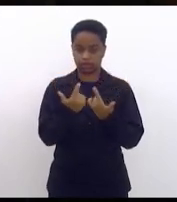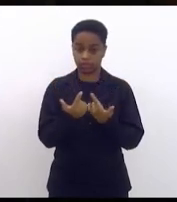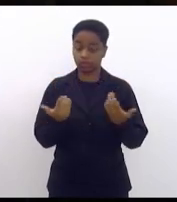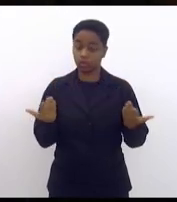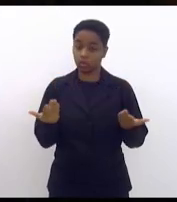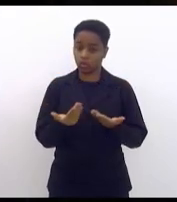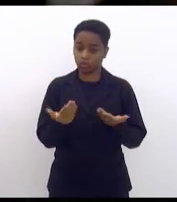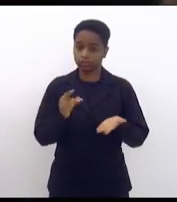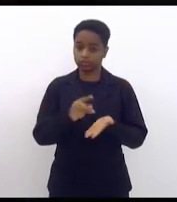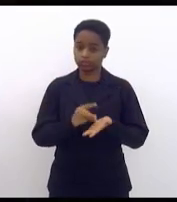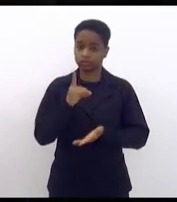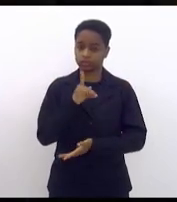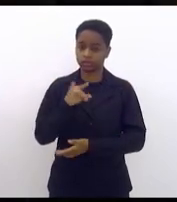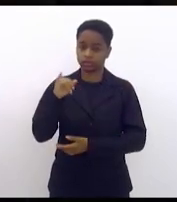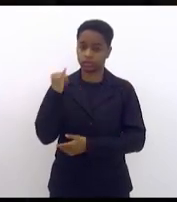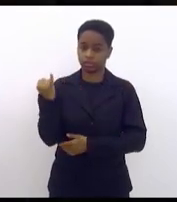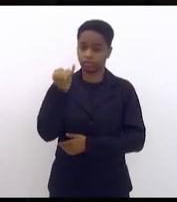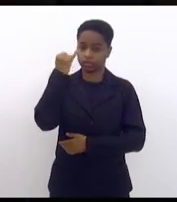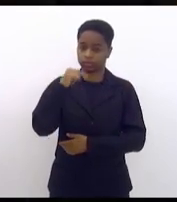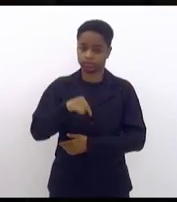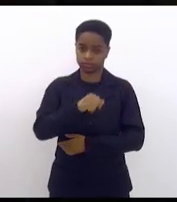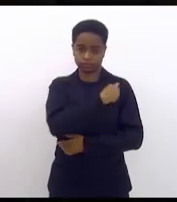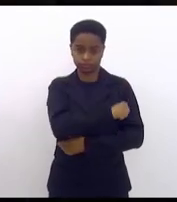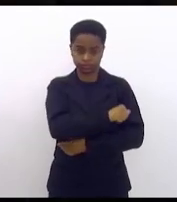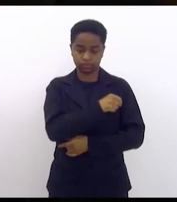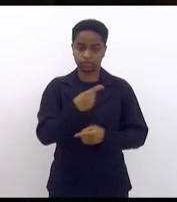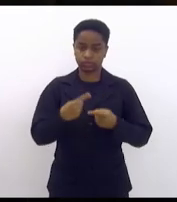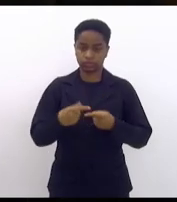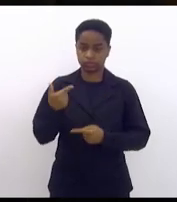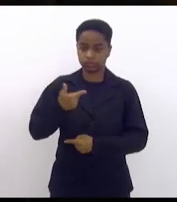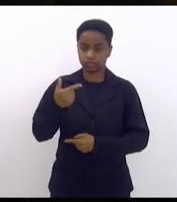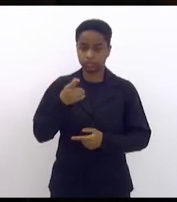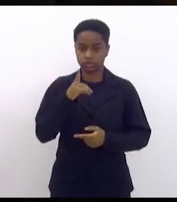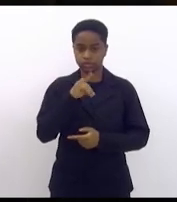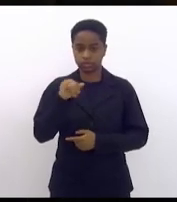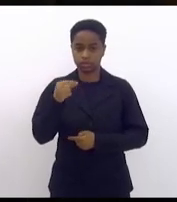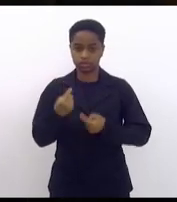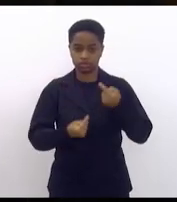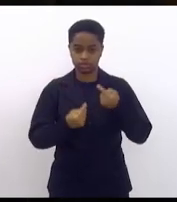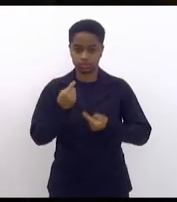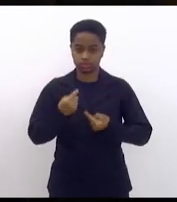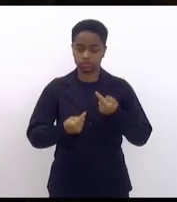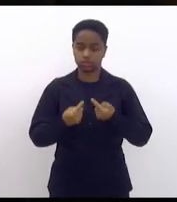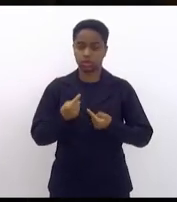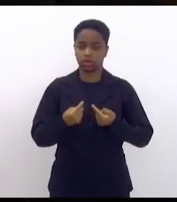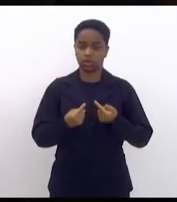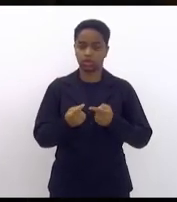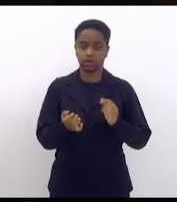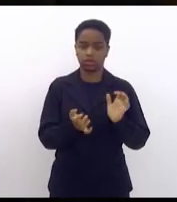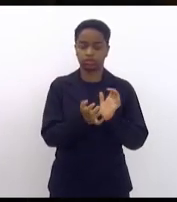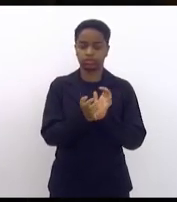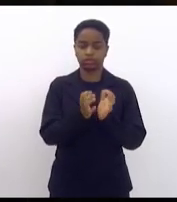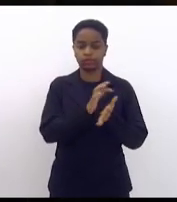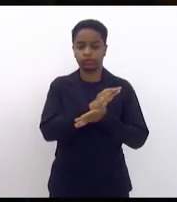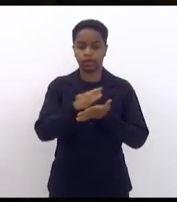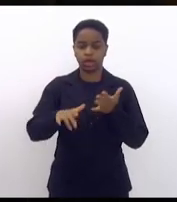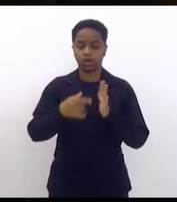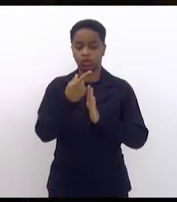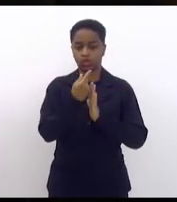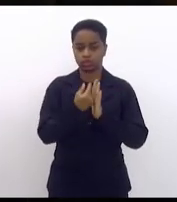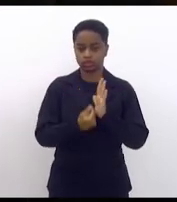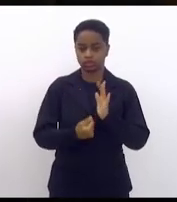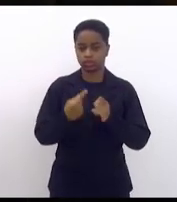muito importante para o Estado do Rio de Janeiro. É o segundo dia de discussão do conjunto de peças orçamentárias que vão